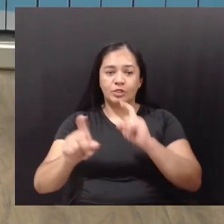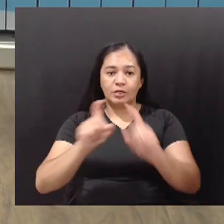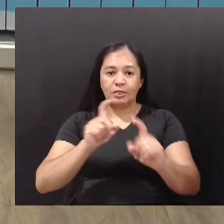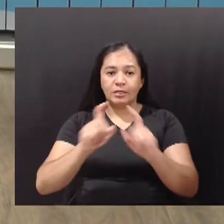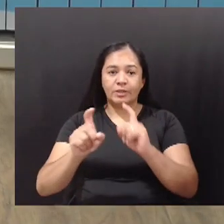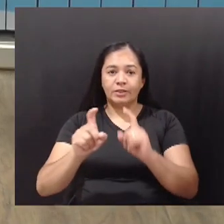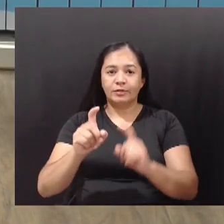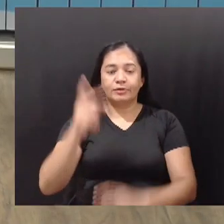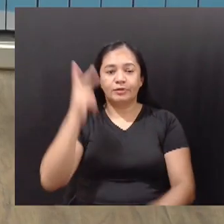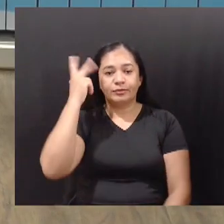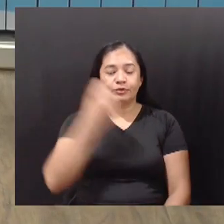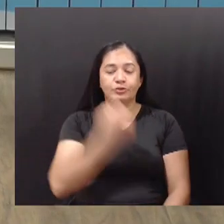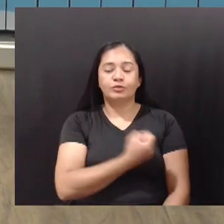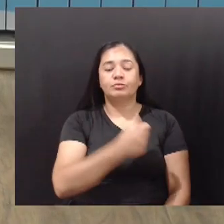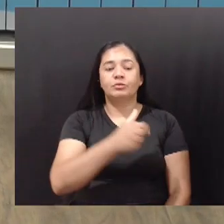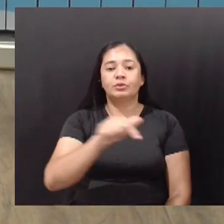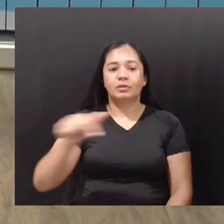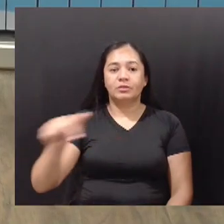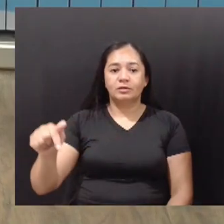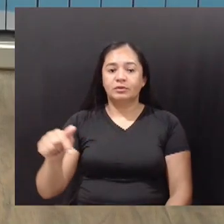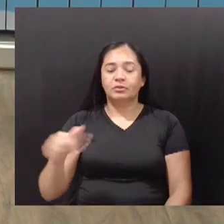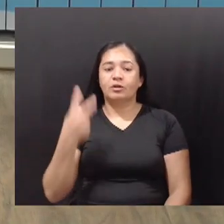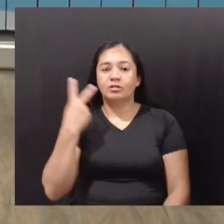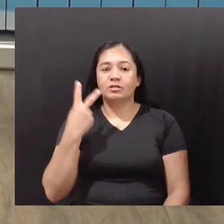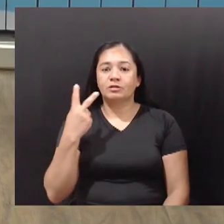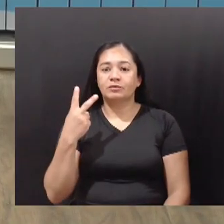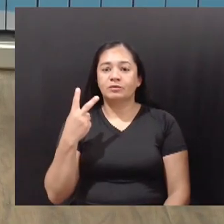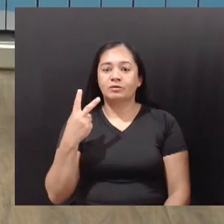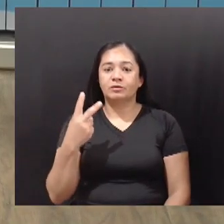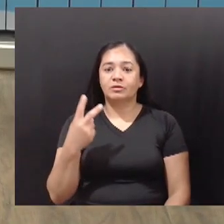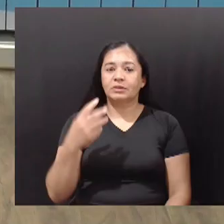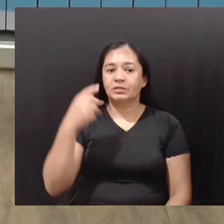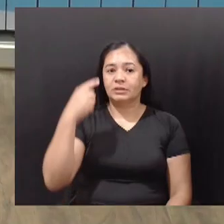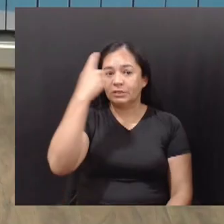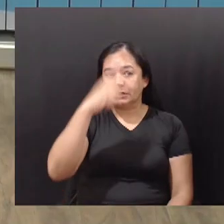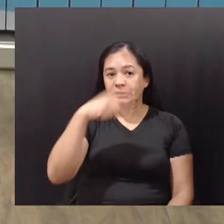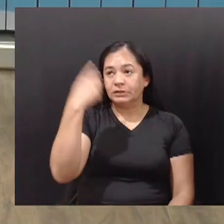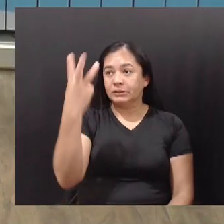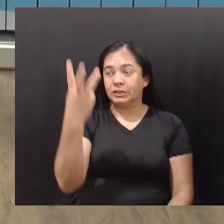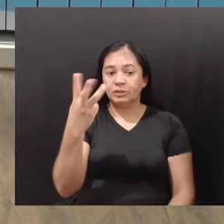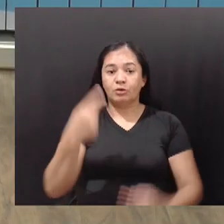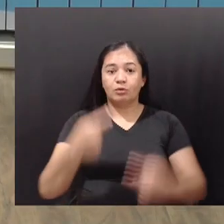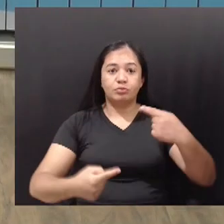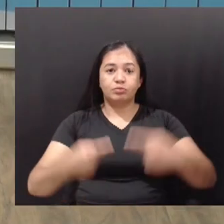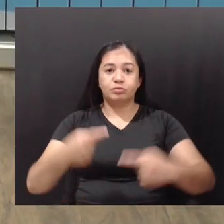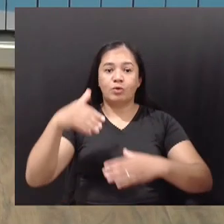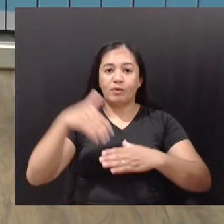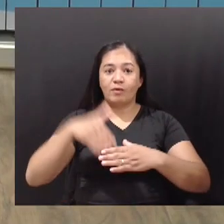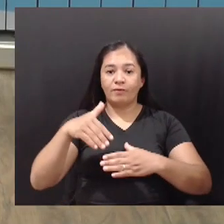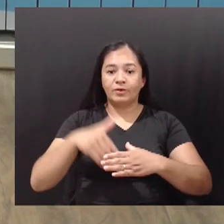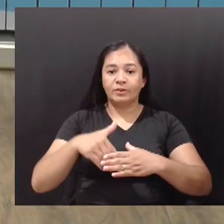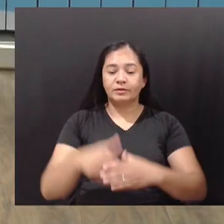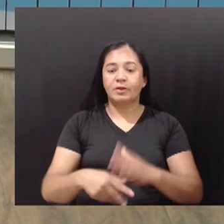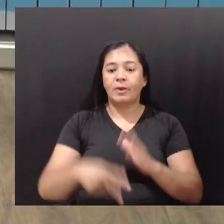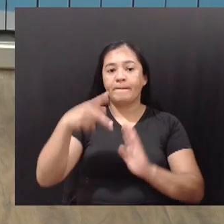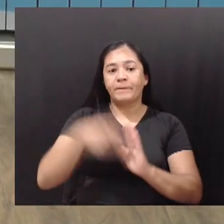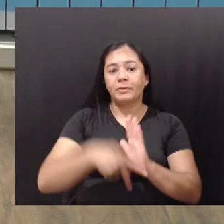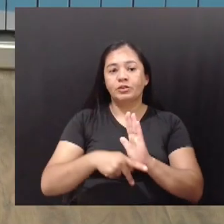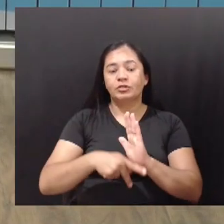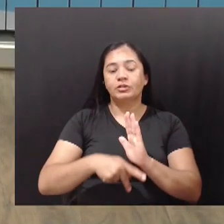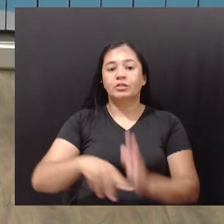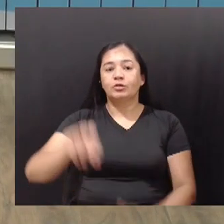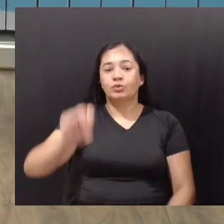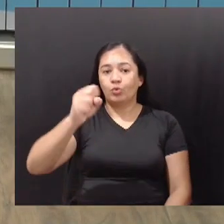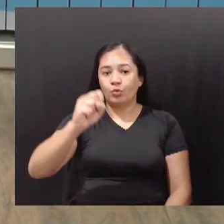Os vereadores se reuniram por mais de 3 horas para discutir e votar 8 projetos que estavam na pauta. A Mirna